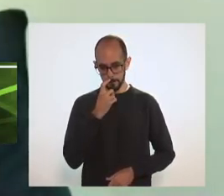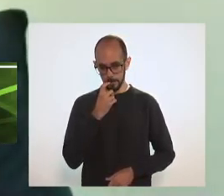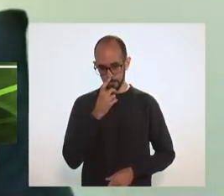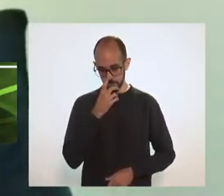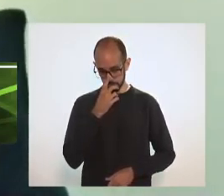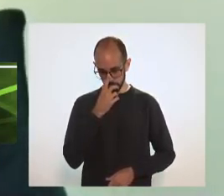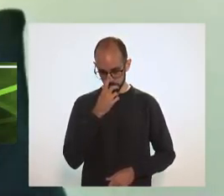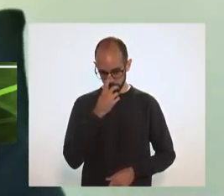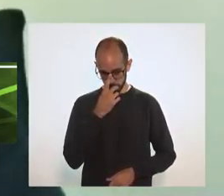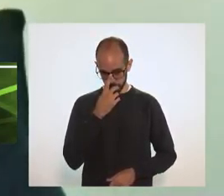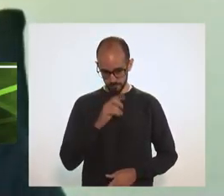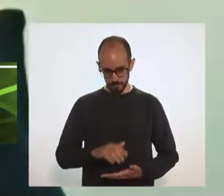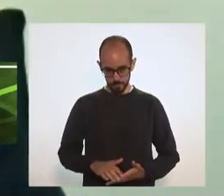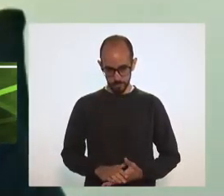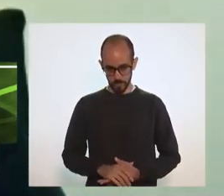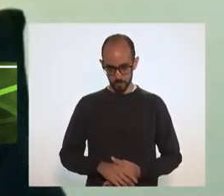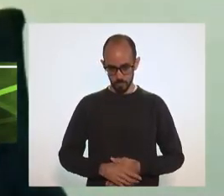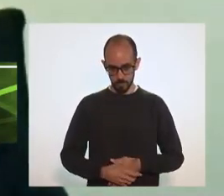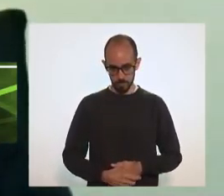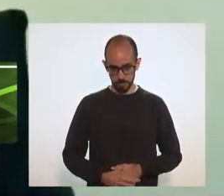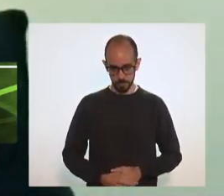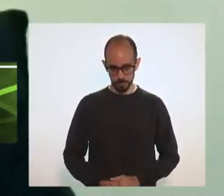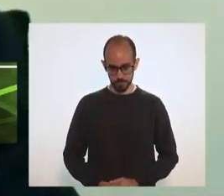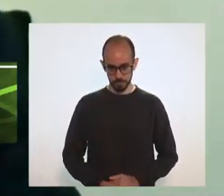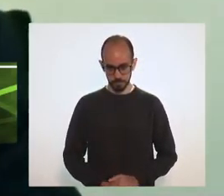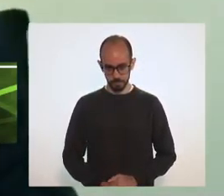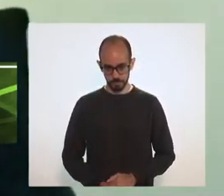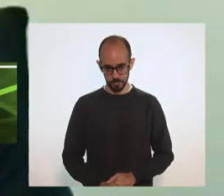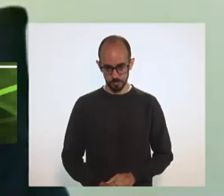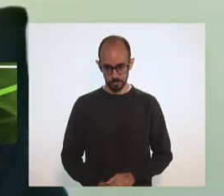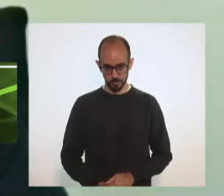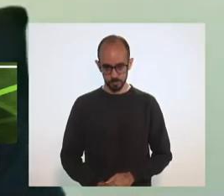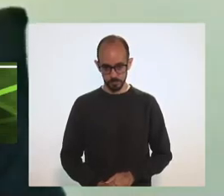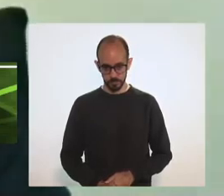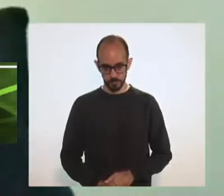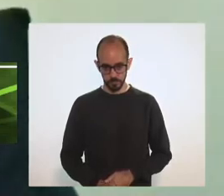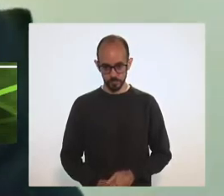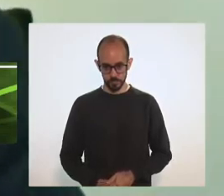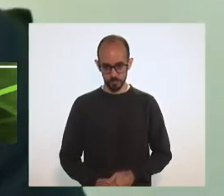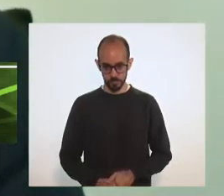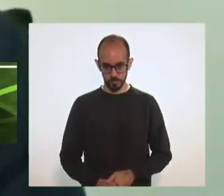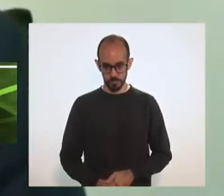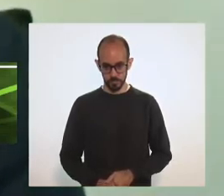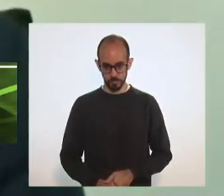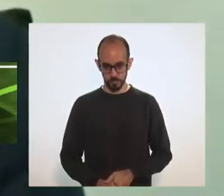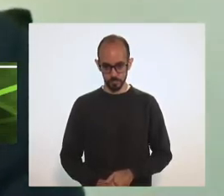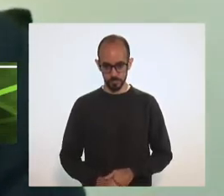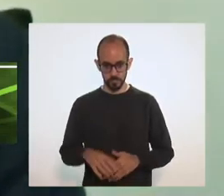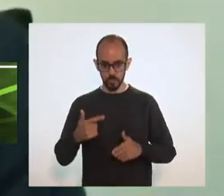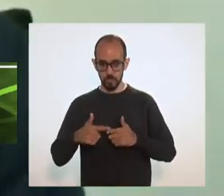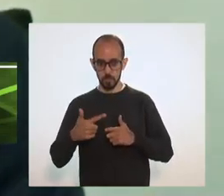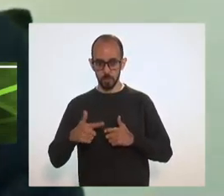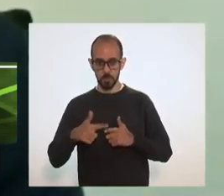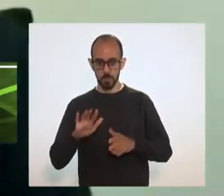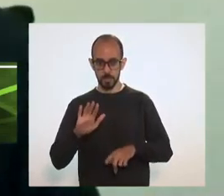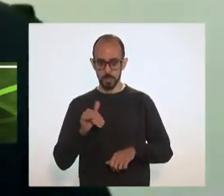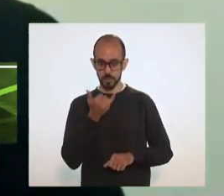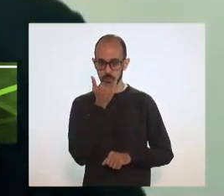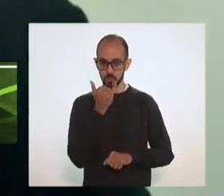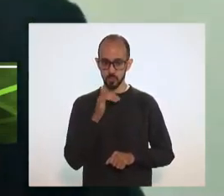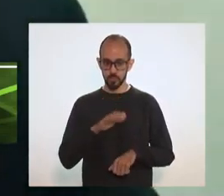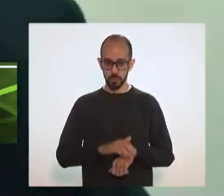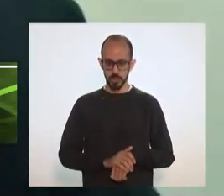Projeto de lei de autoria, deputado, projeto de lei número... Sem número aqui.